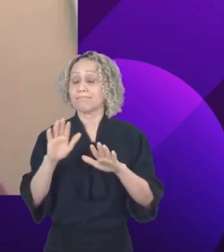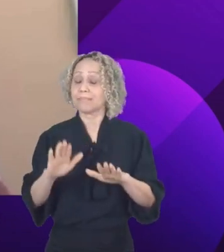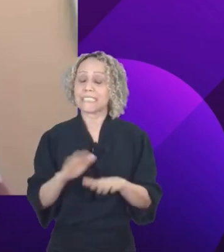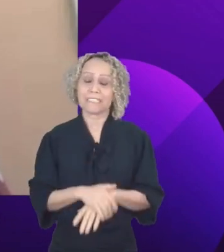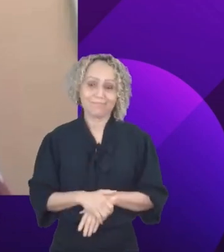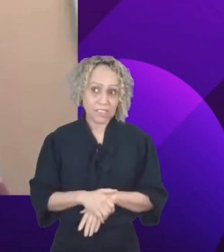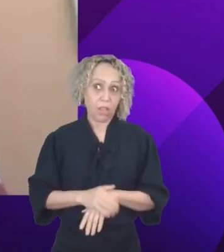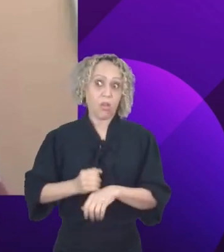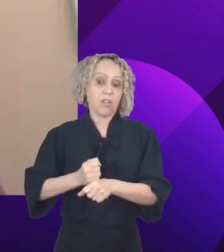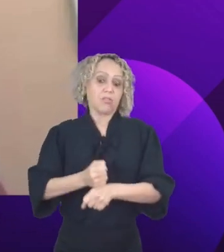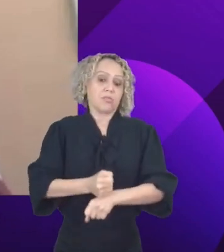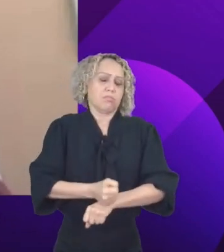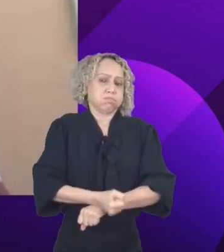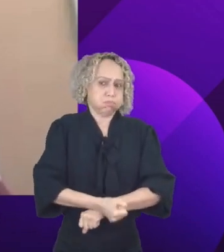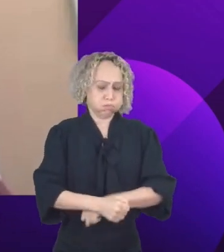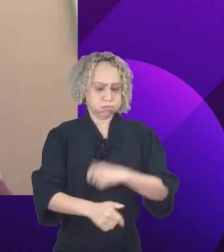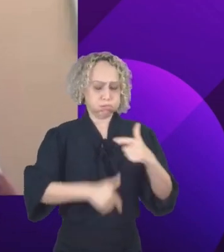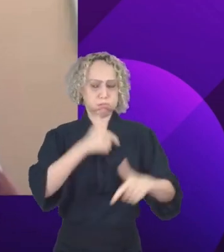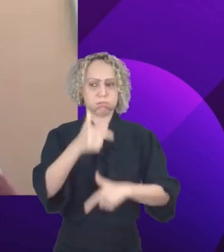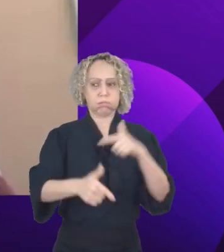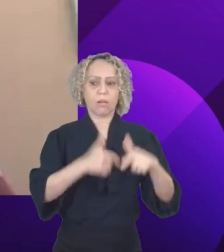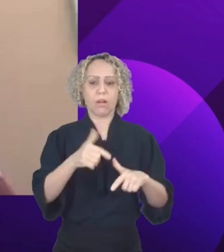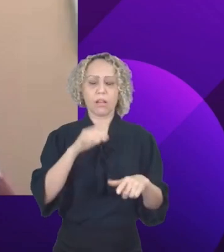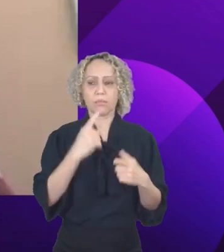trabalho. E nessa sobrecarga de trabalho,